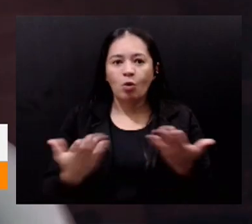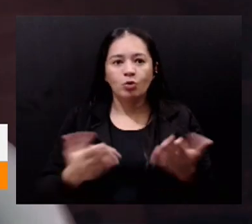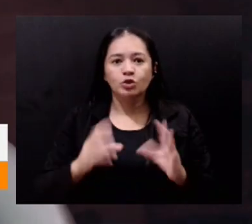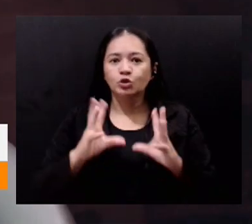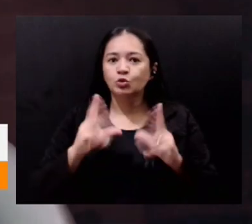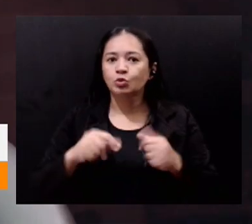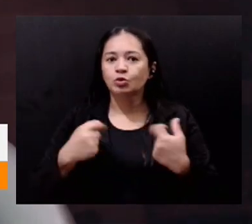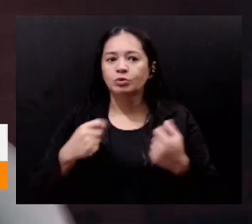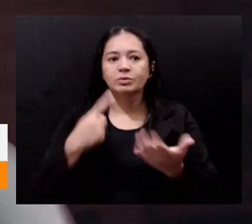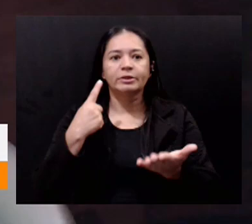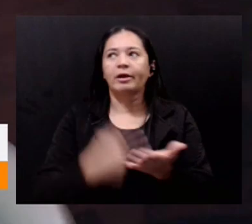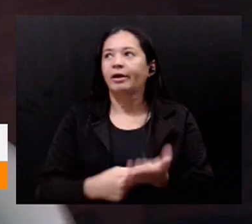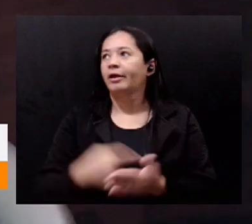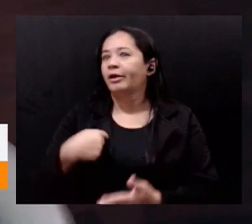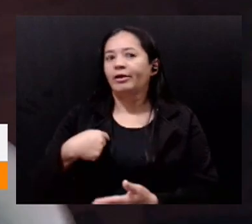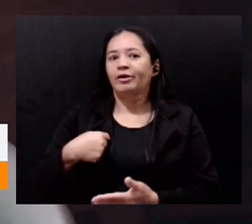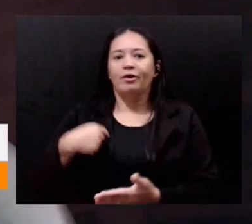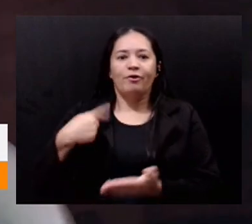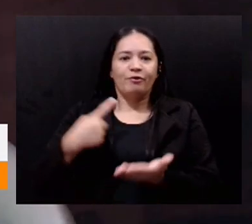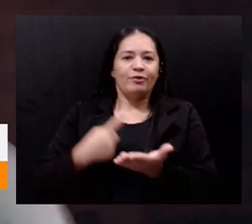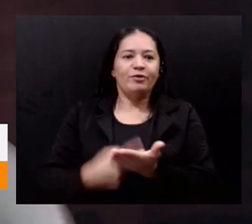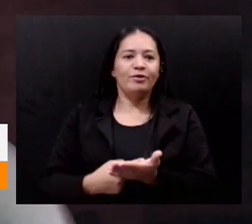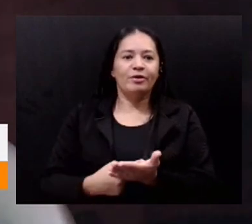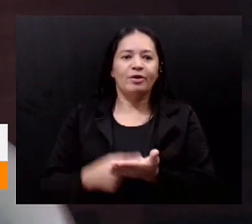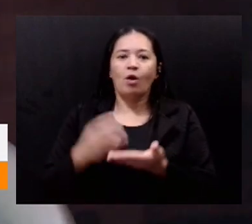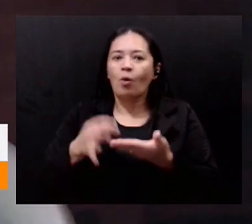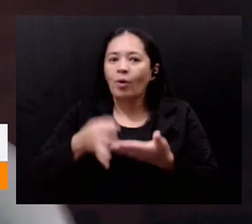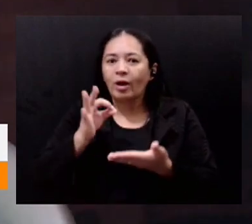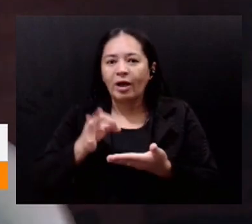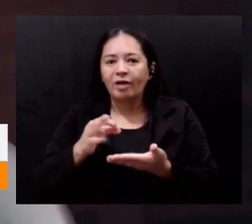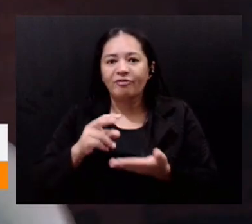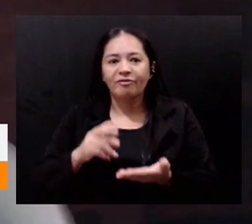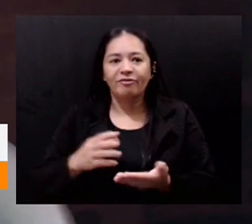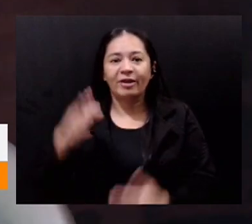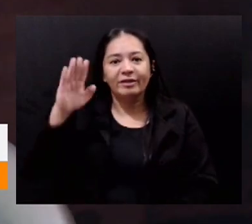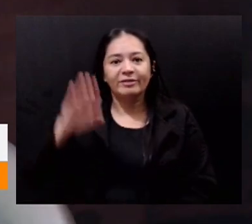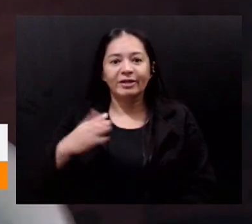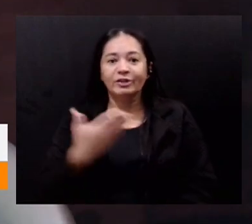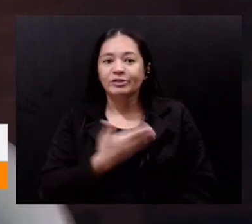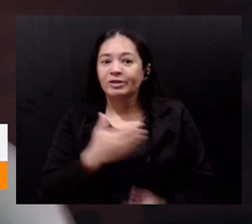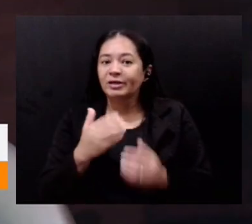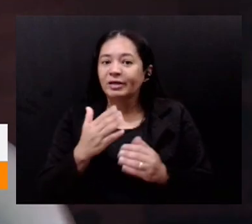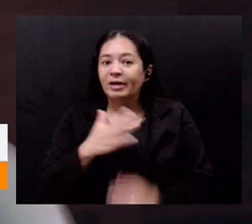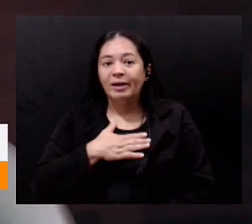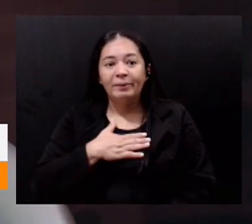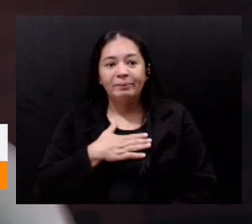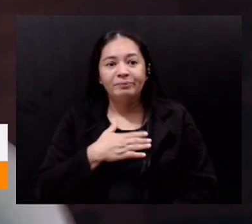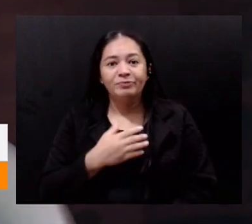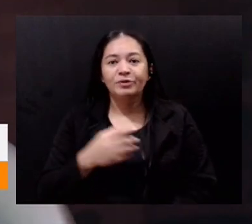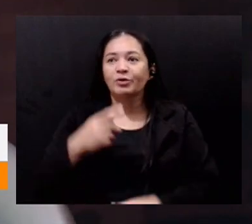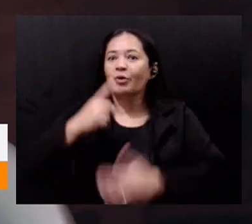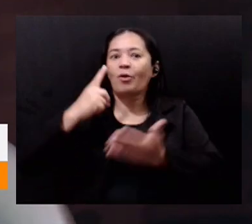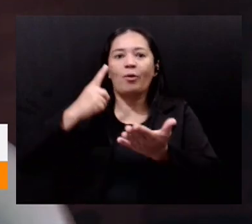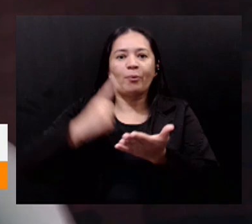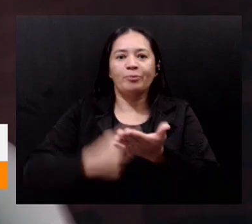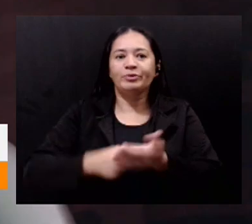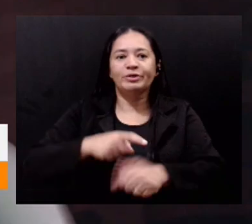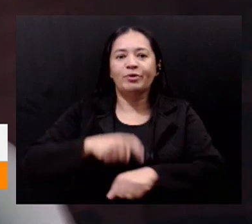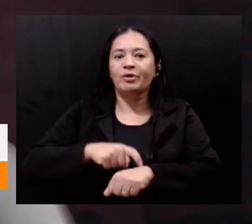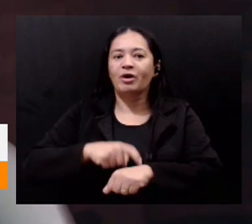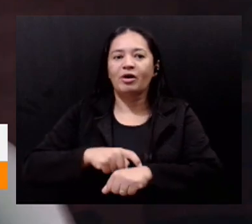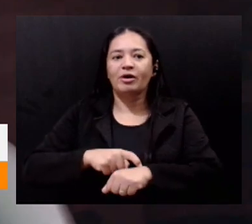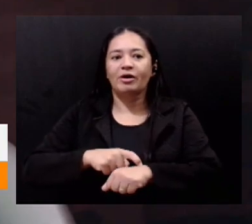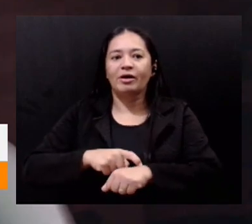ter que agendar o café da tarde com as minhas amigas, eu vou ter que agendar um momento para eu poder fazer a minha caminhada,